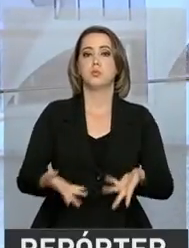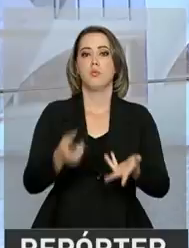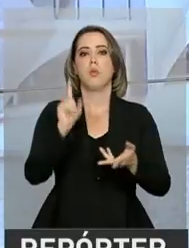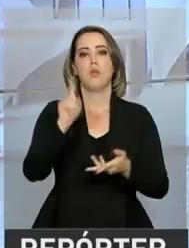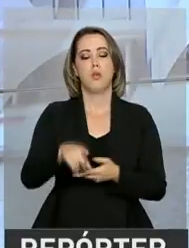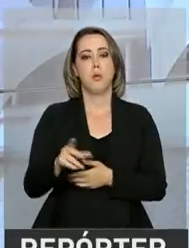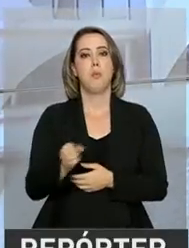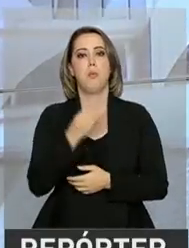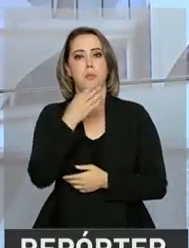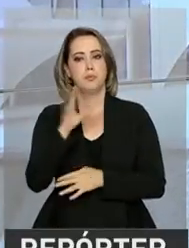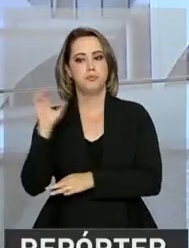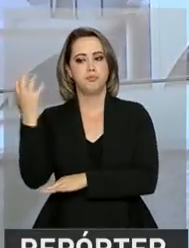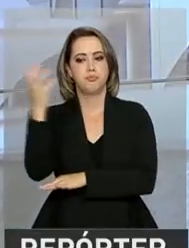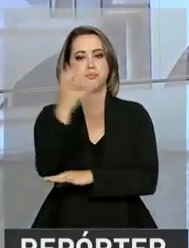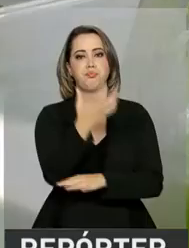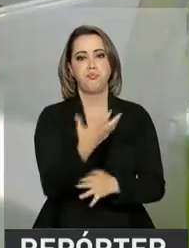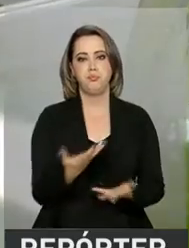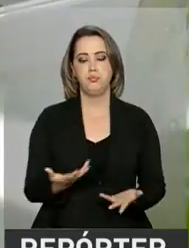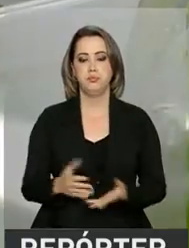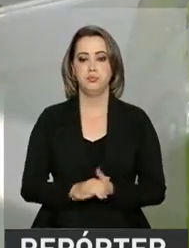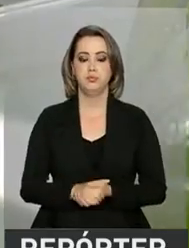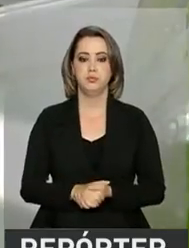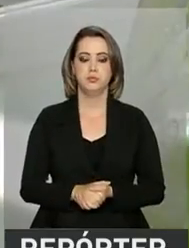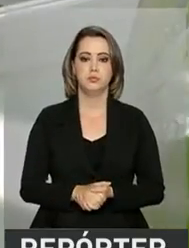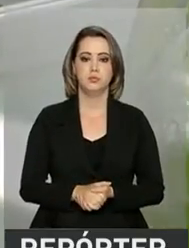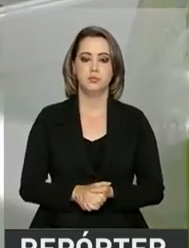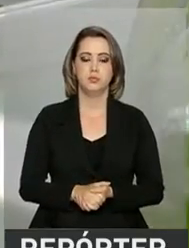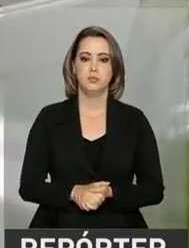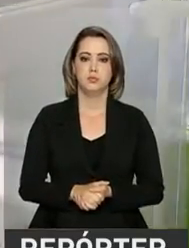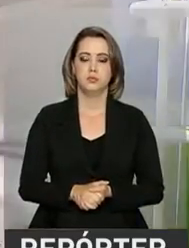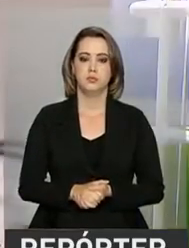mostrou altamente sustentável.